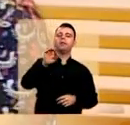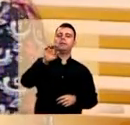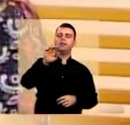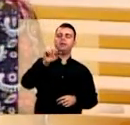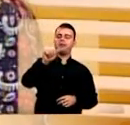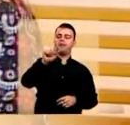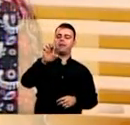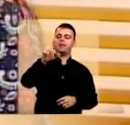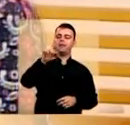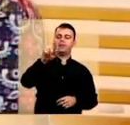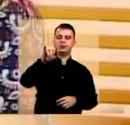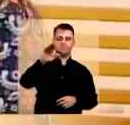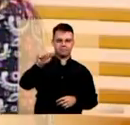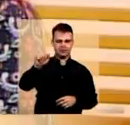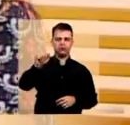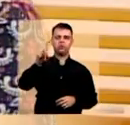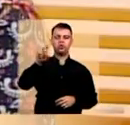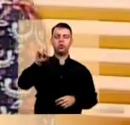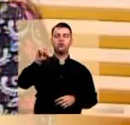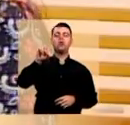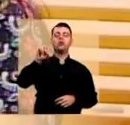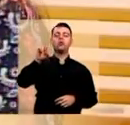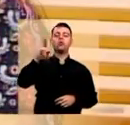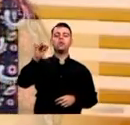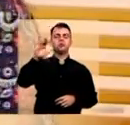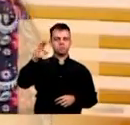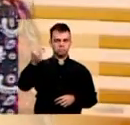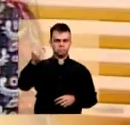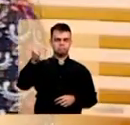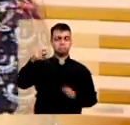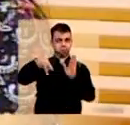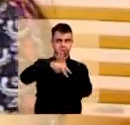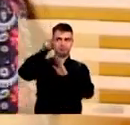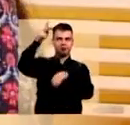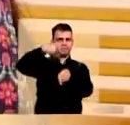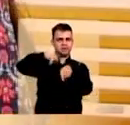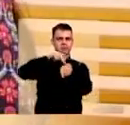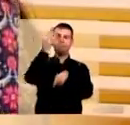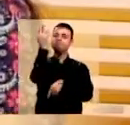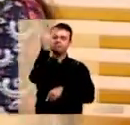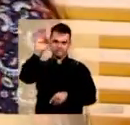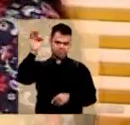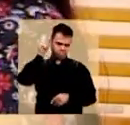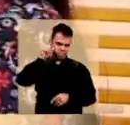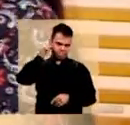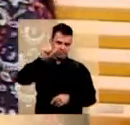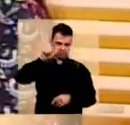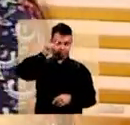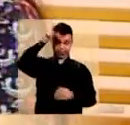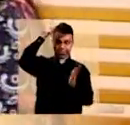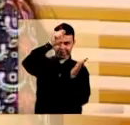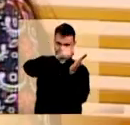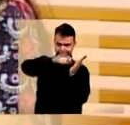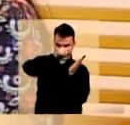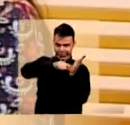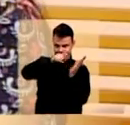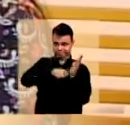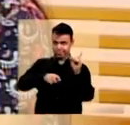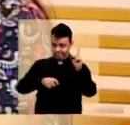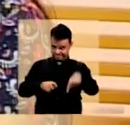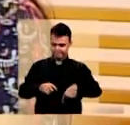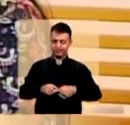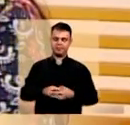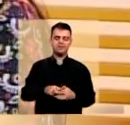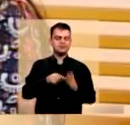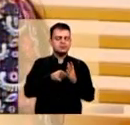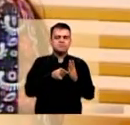do Ouriço, é de uma francesa, Muriel Barbieri. Não sei se é Barbieri ou Barbieri que fala. Sim. Mas ele também